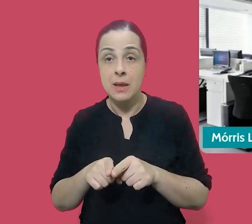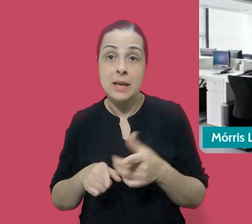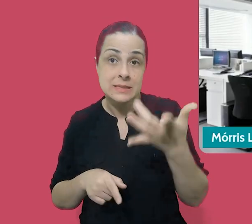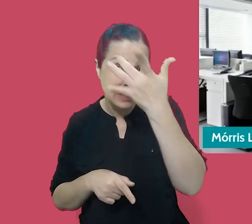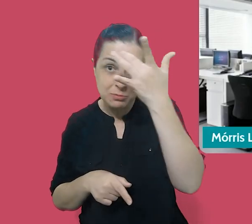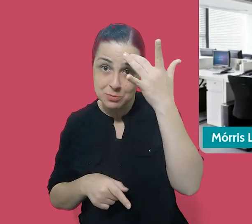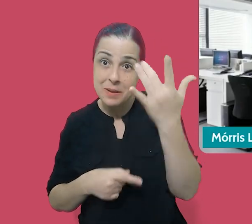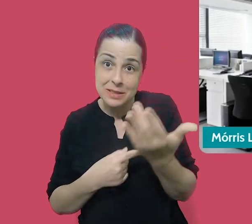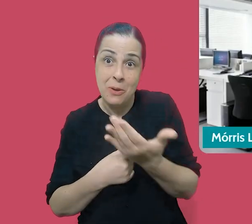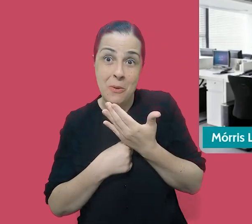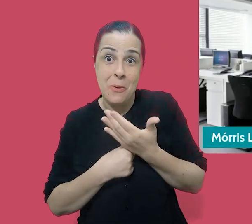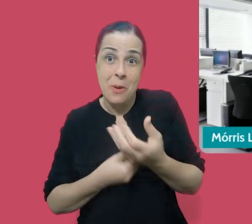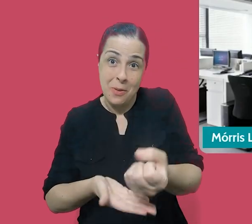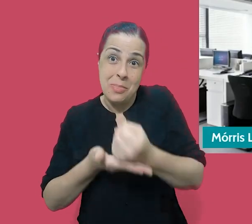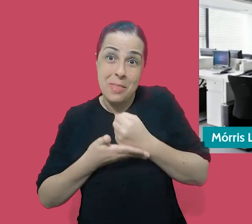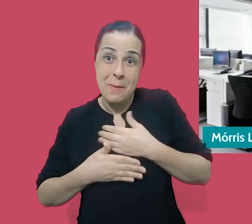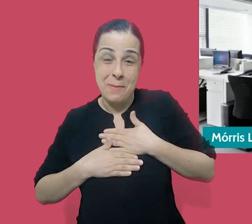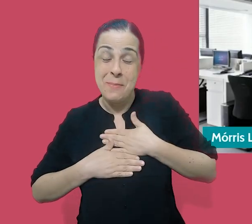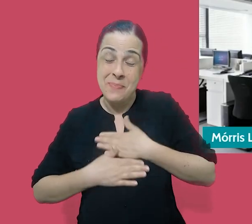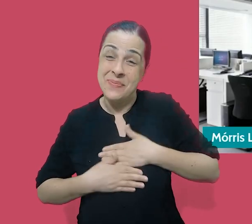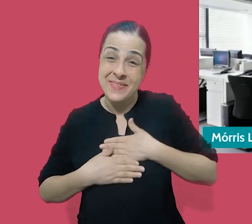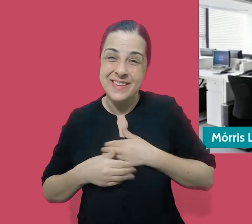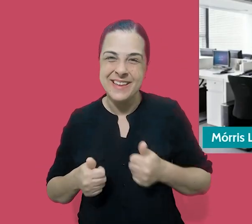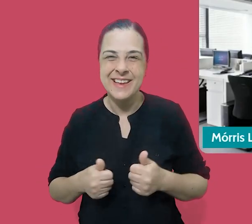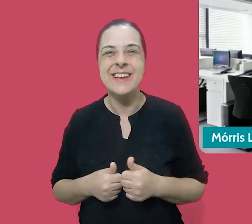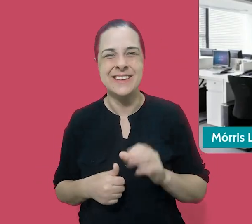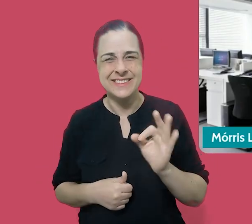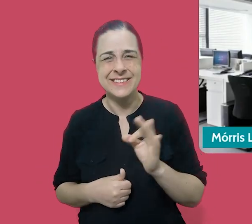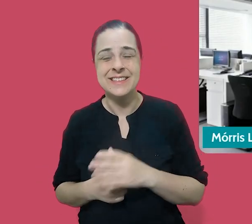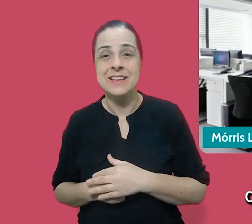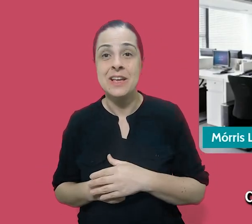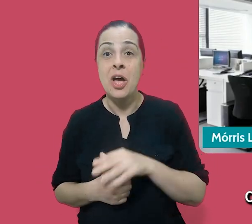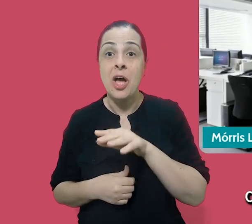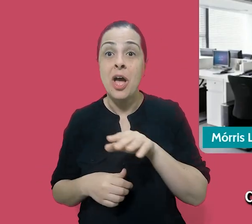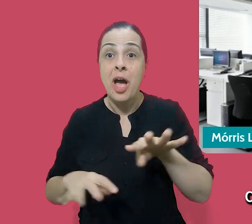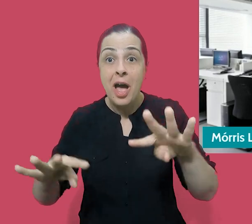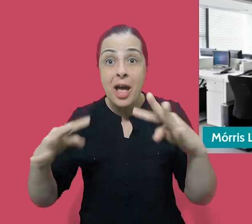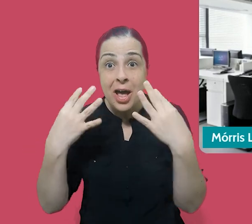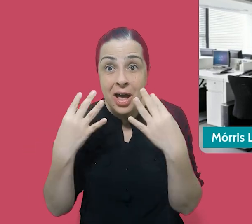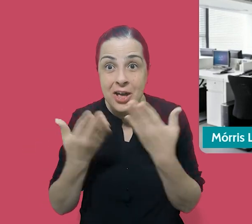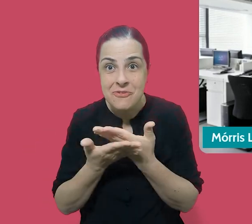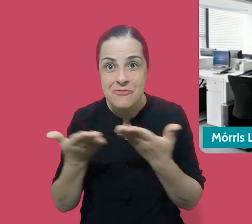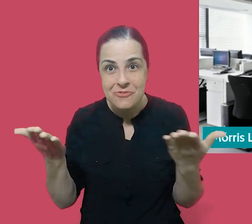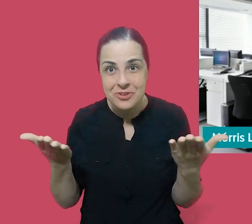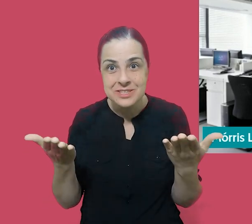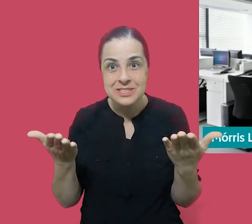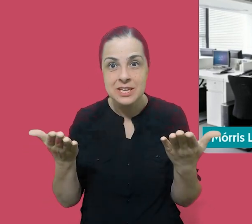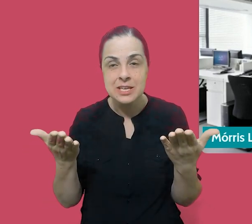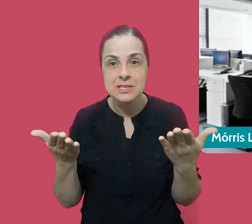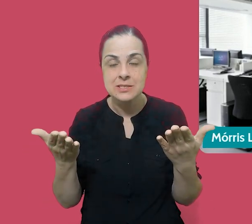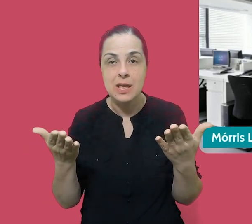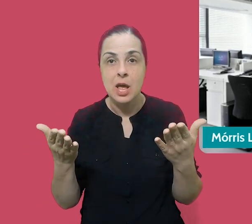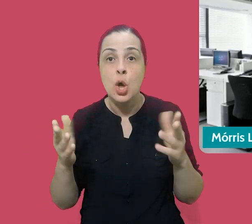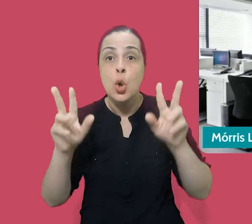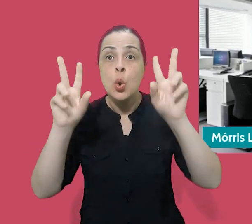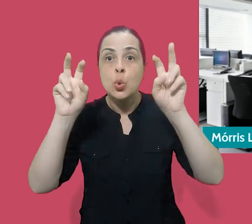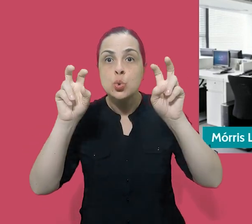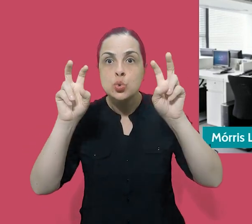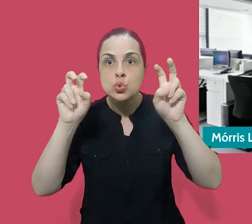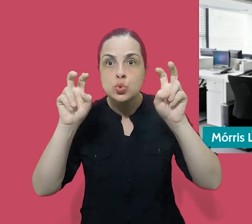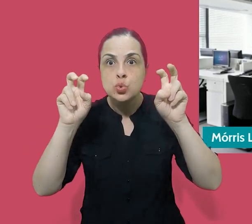para mim. Total. Ô, gente, quem nos escuta, quem está aqui com a gente, tudo de Maturi vai estar aqui